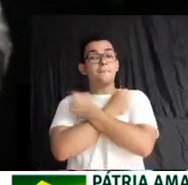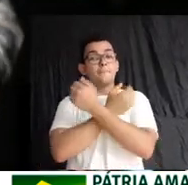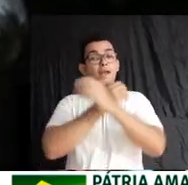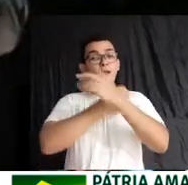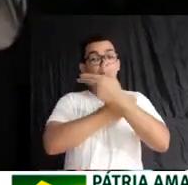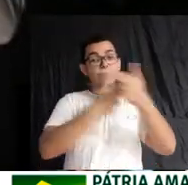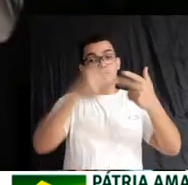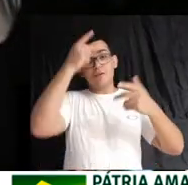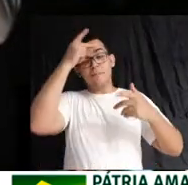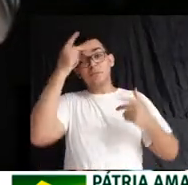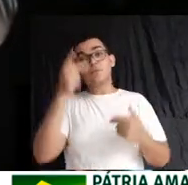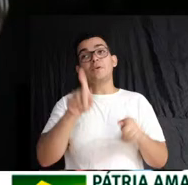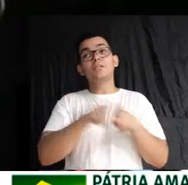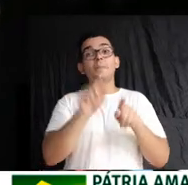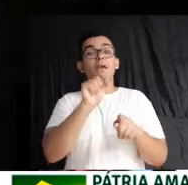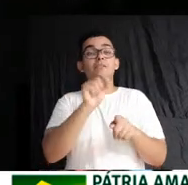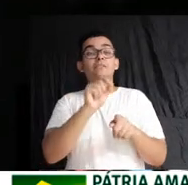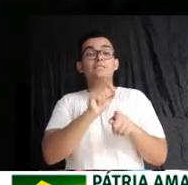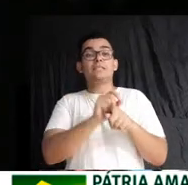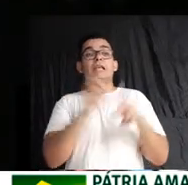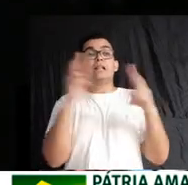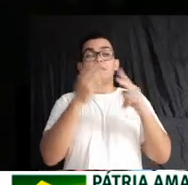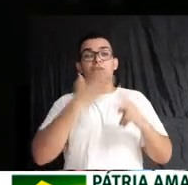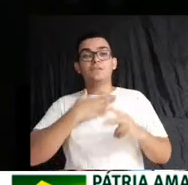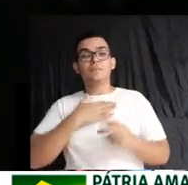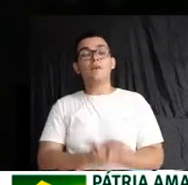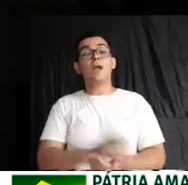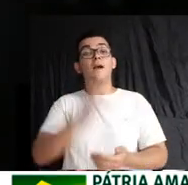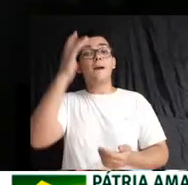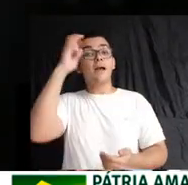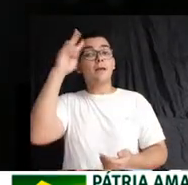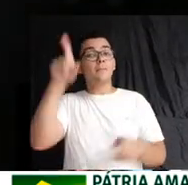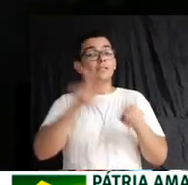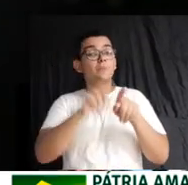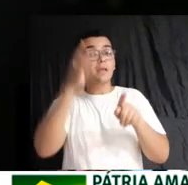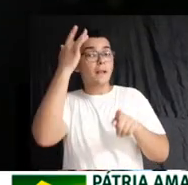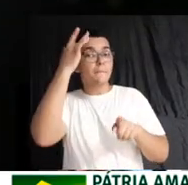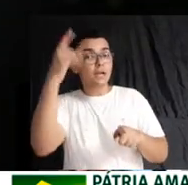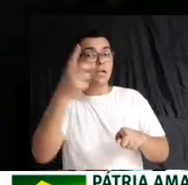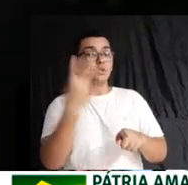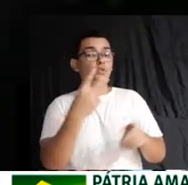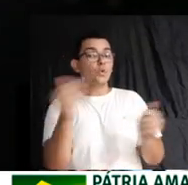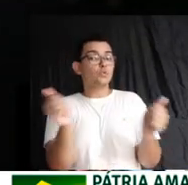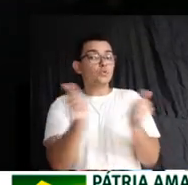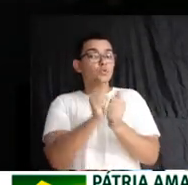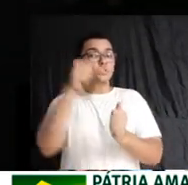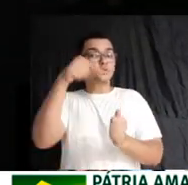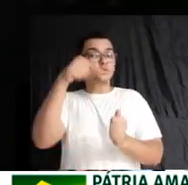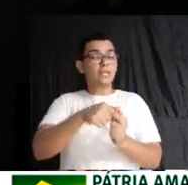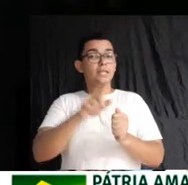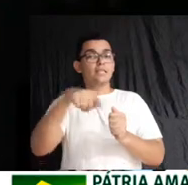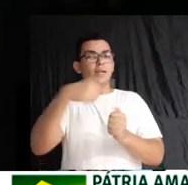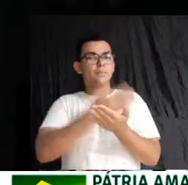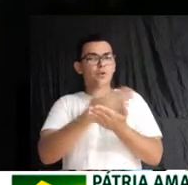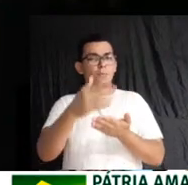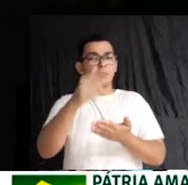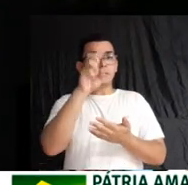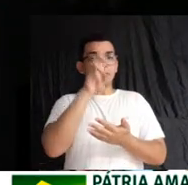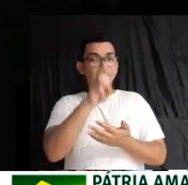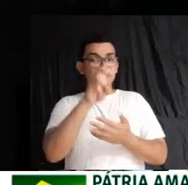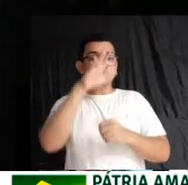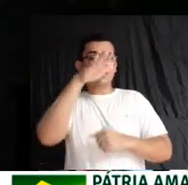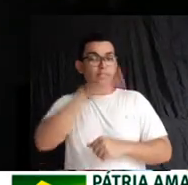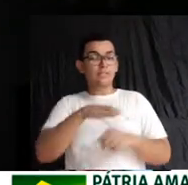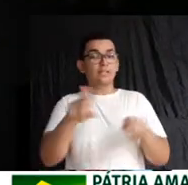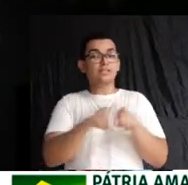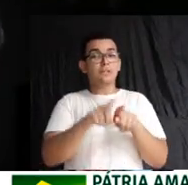comigo. Lembrando também que amanhã vamos estar aqui de volta com você a partir das 5 horas da tarde, amanhã